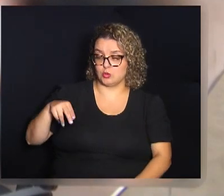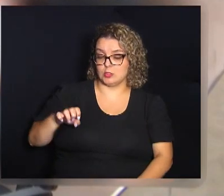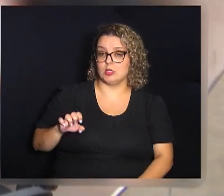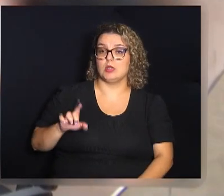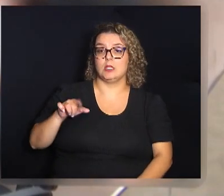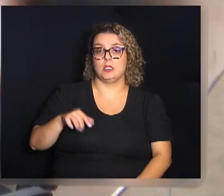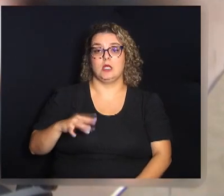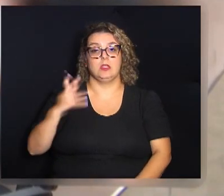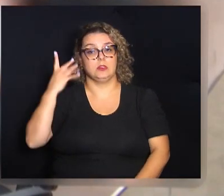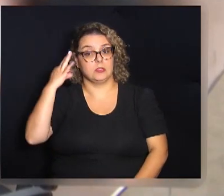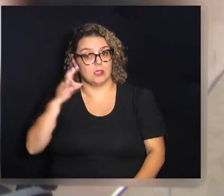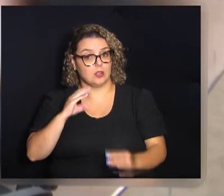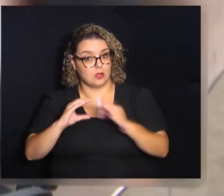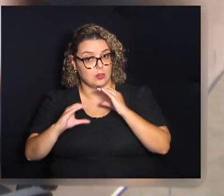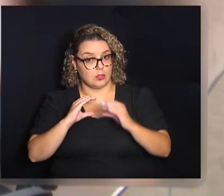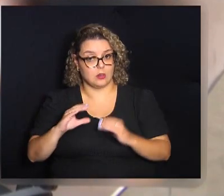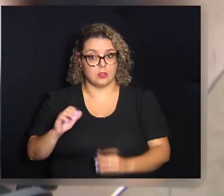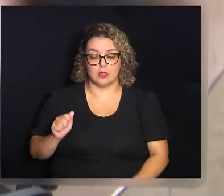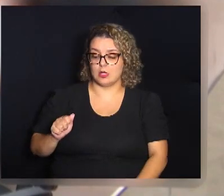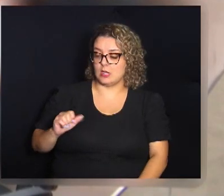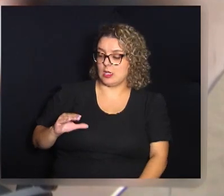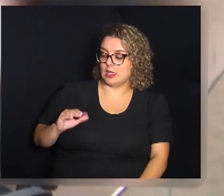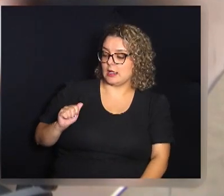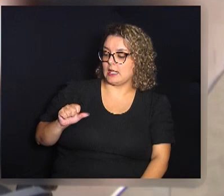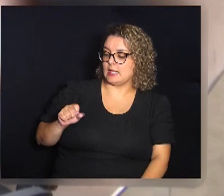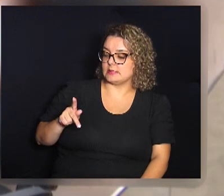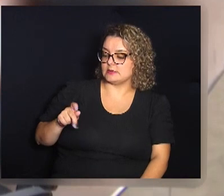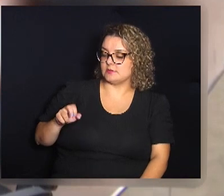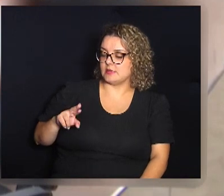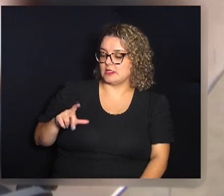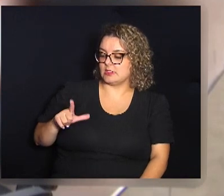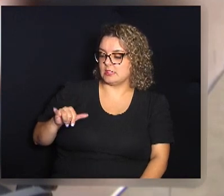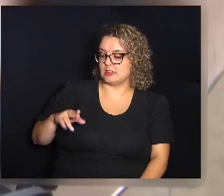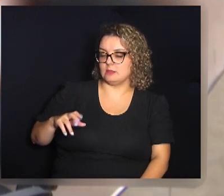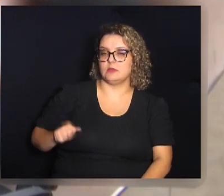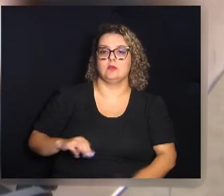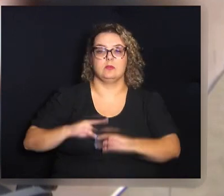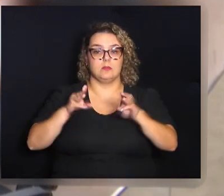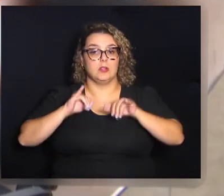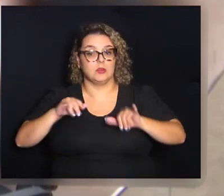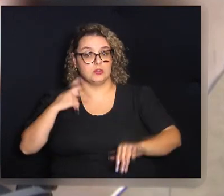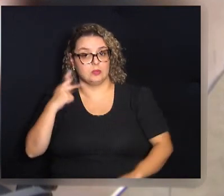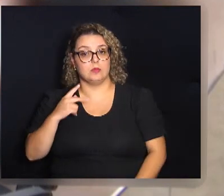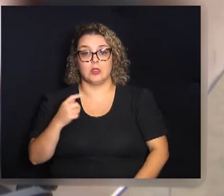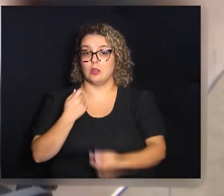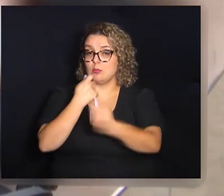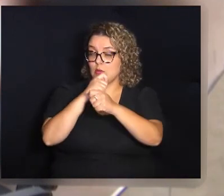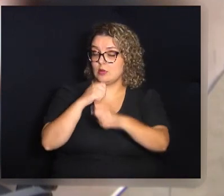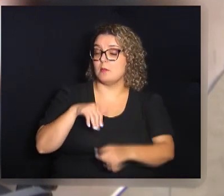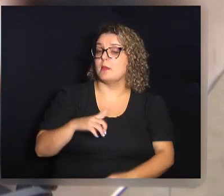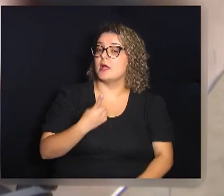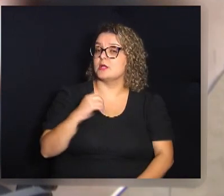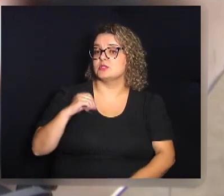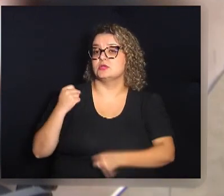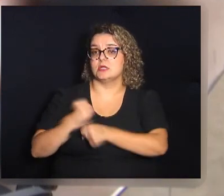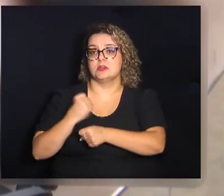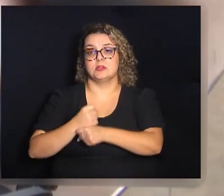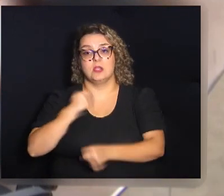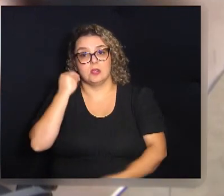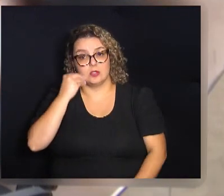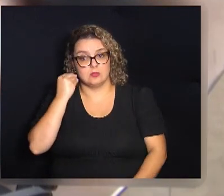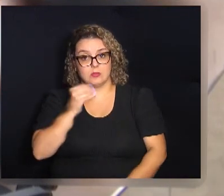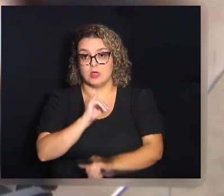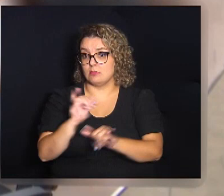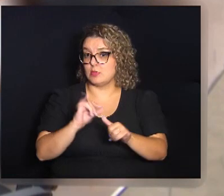da comunicação pela Casper Libero e marketing político pela PUC São Paulo, tem mais de 10 anos de experiência em